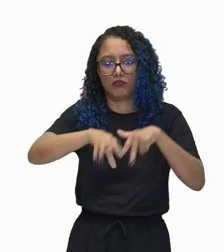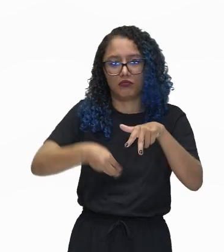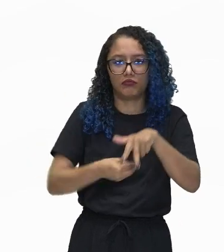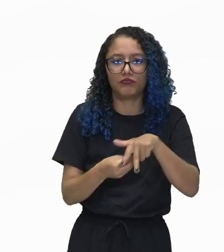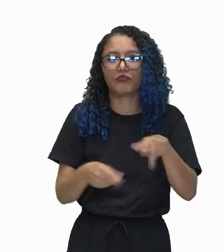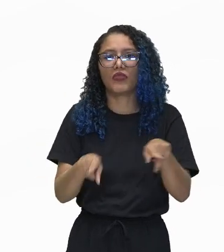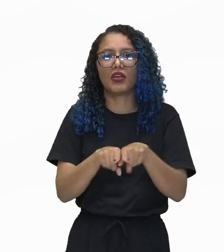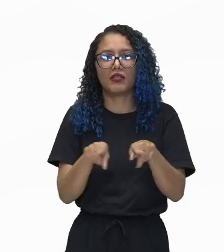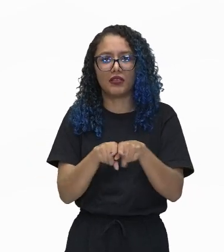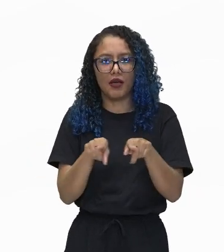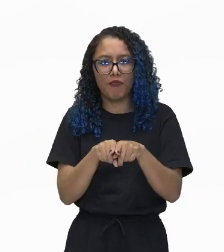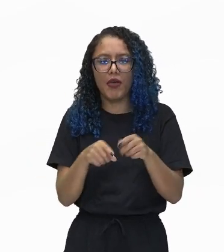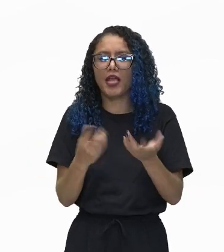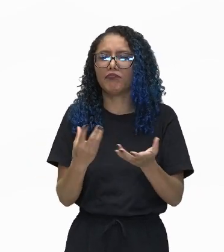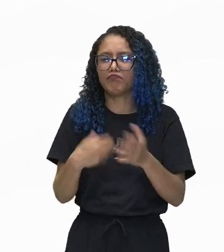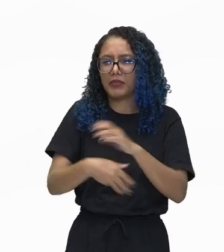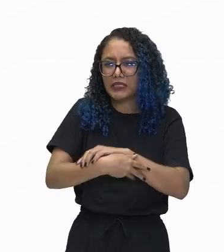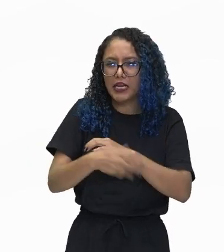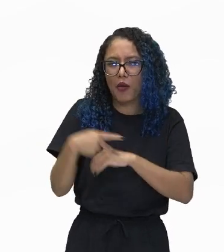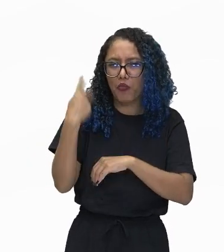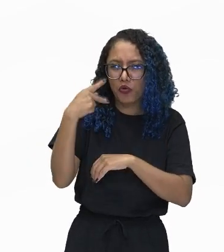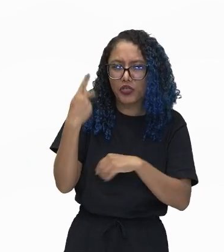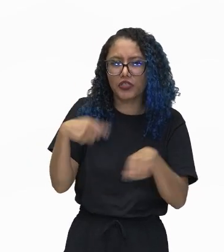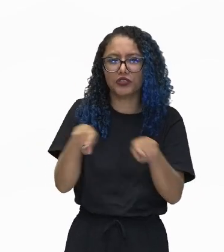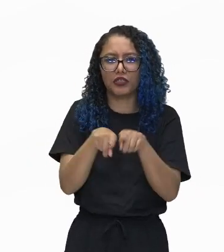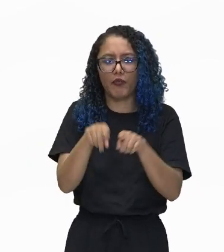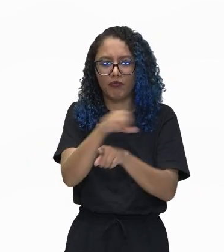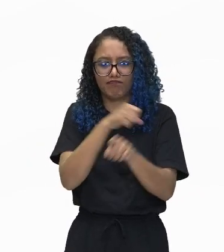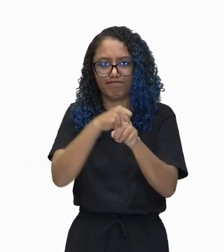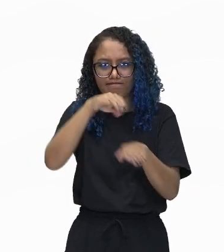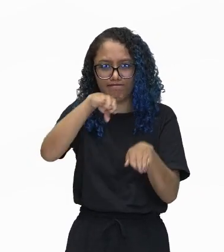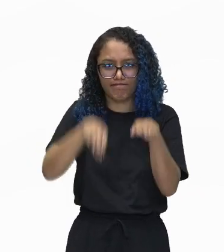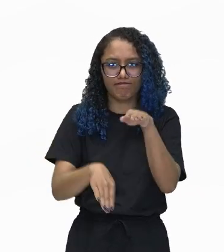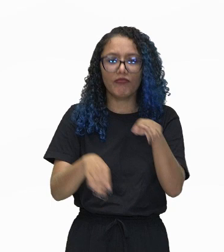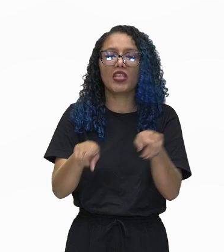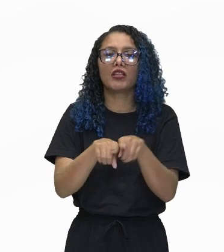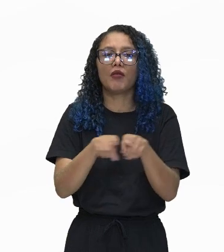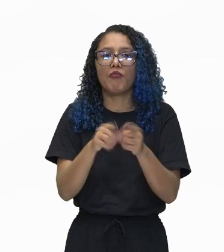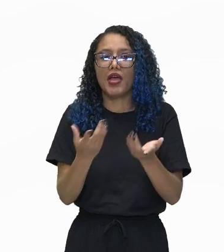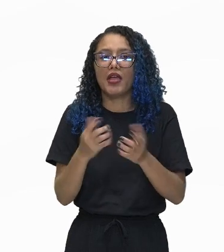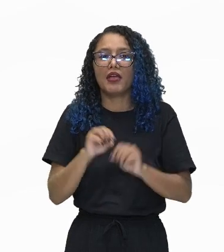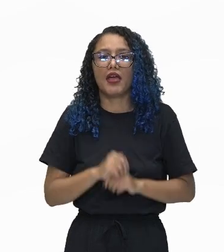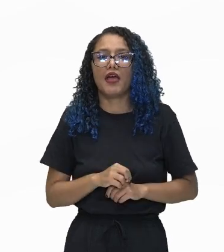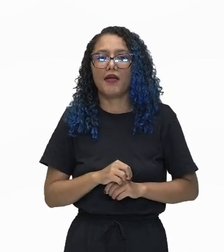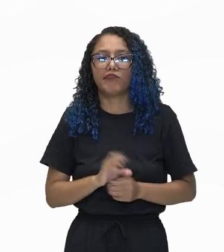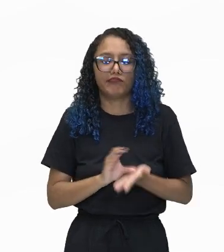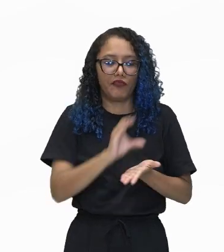clientelismo político, desigualdades sociais, baixo